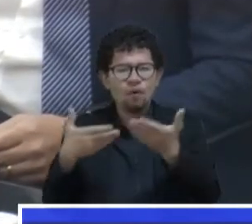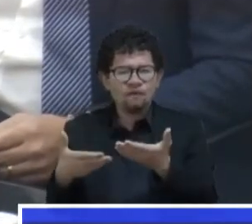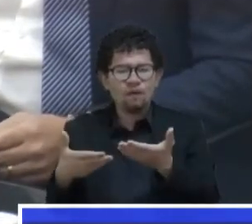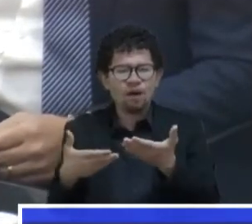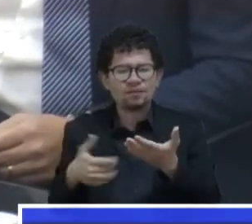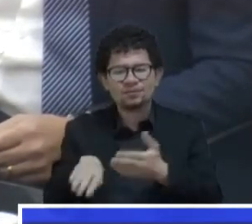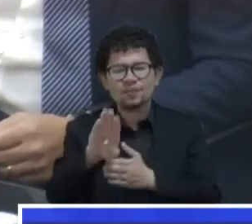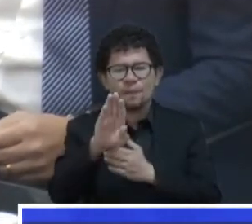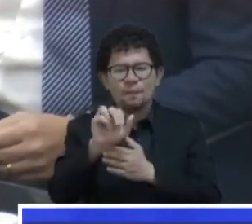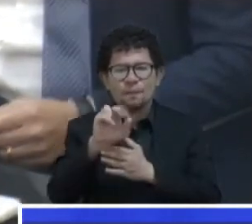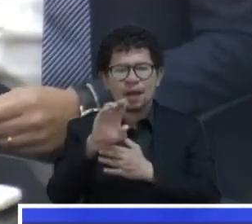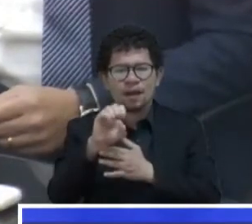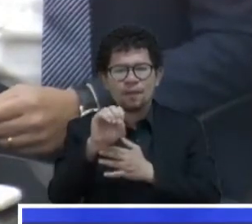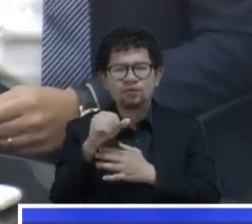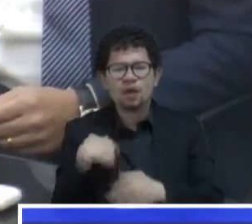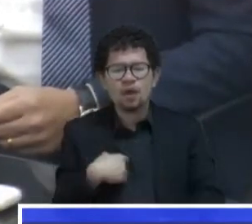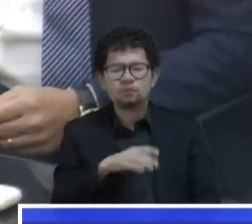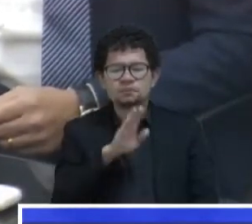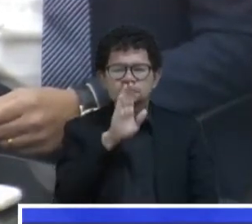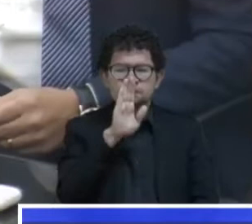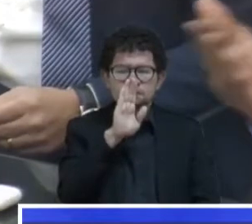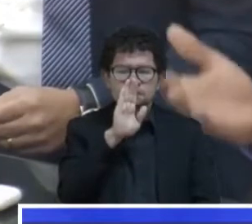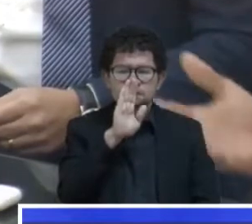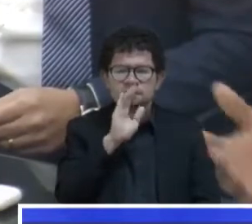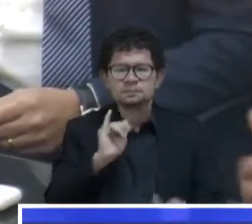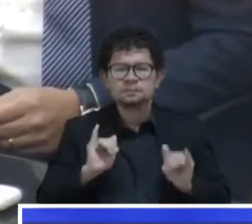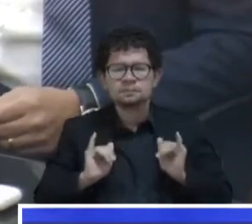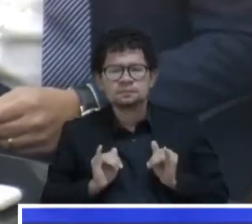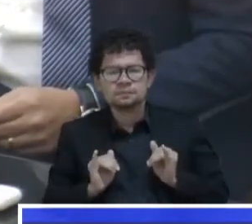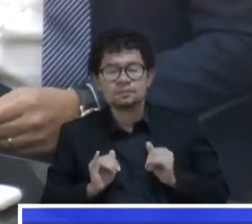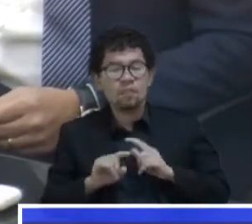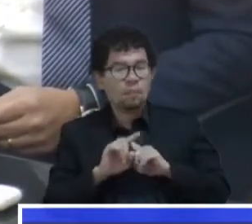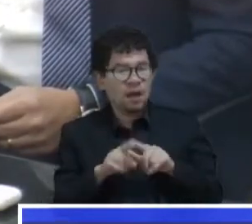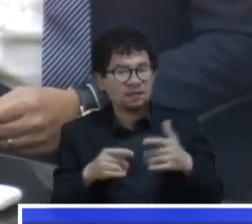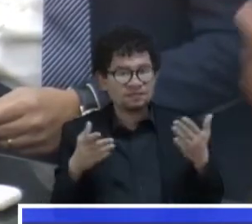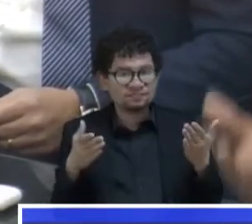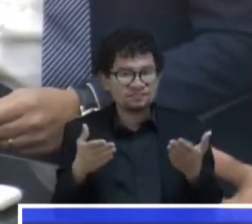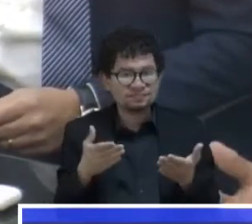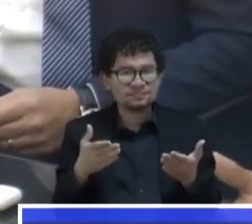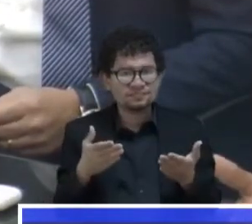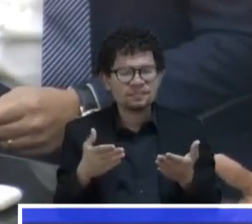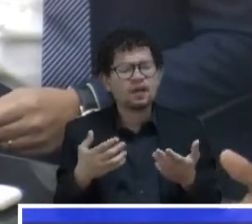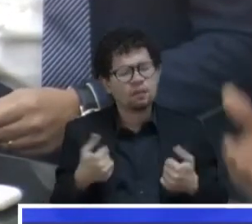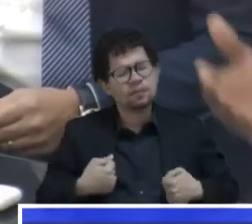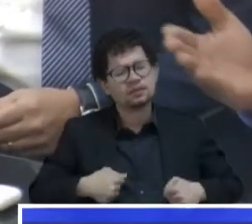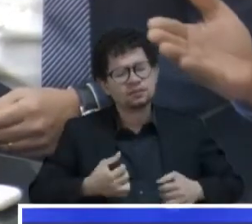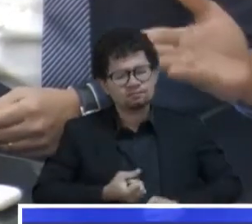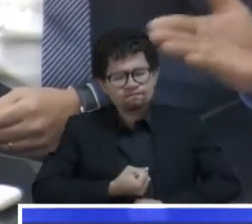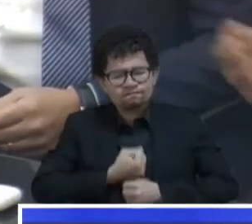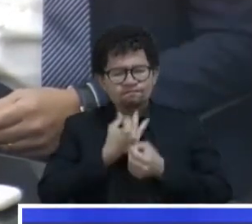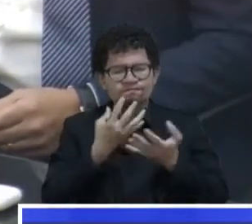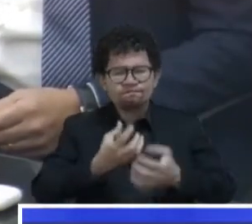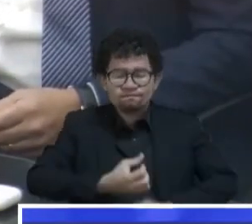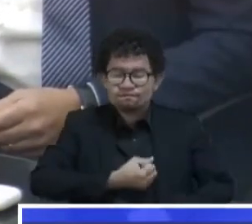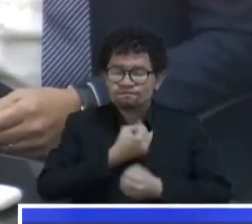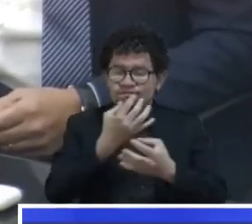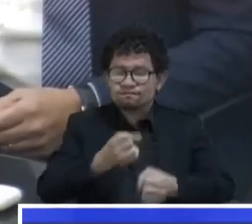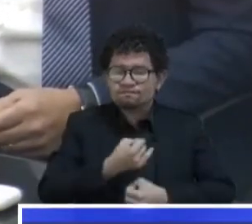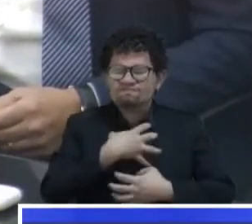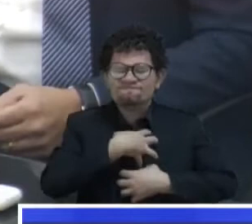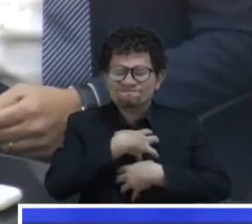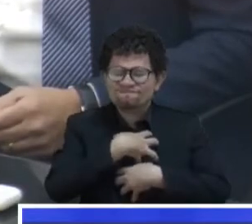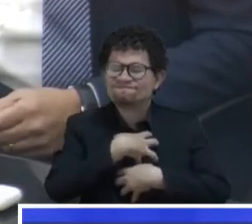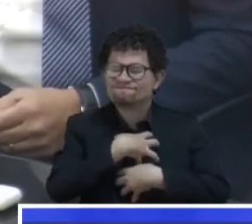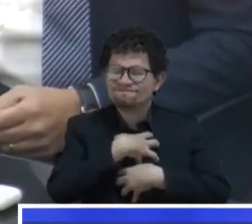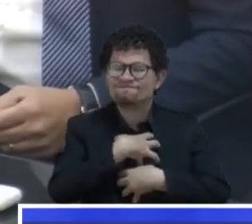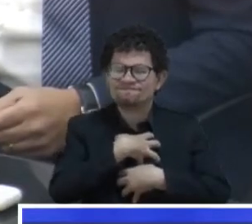Eu estava aqui quietinho, caladinho, mas eu não vou deixar de expressar meu sentimento também a respeito dessa